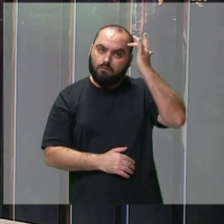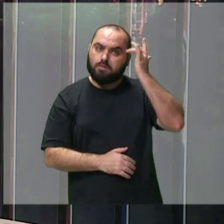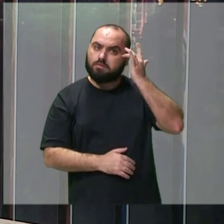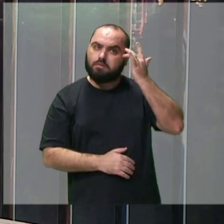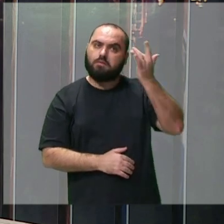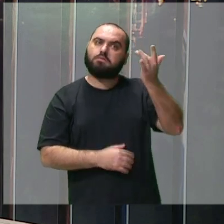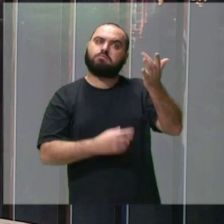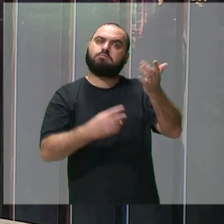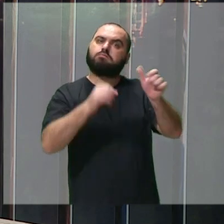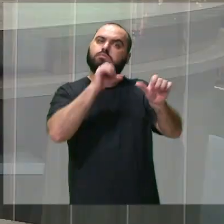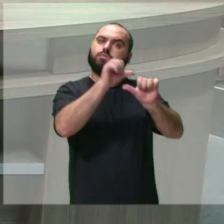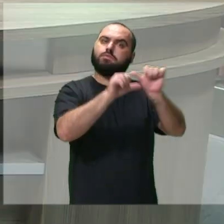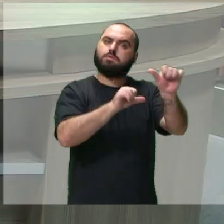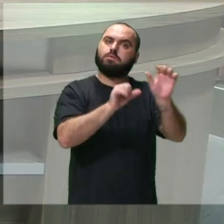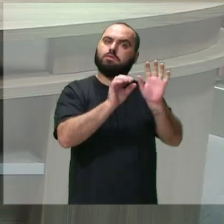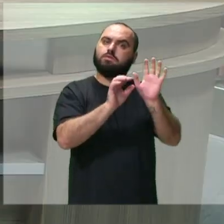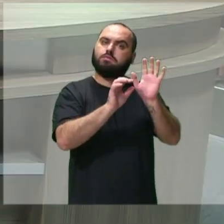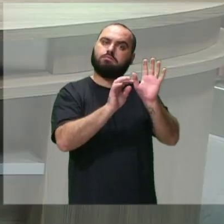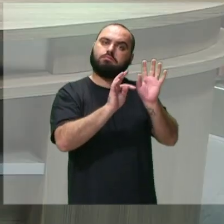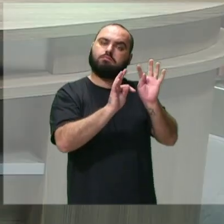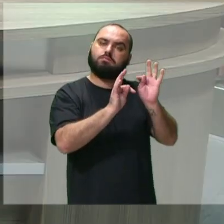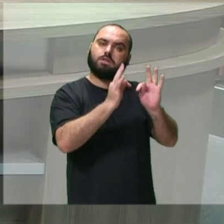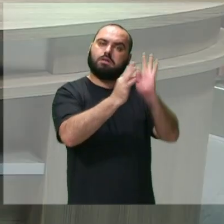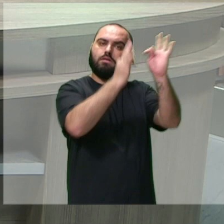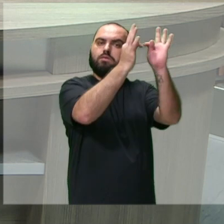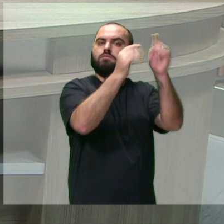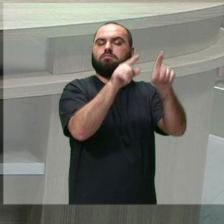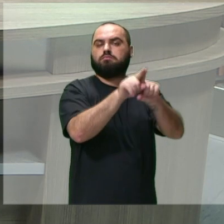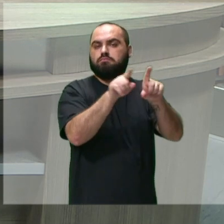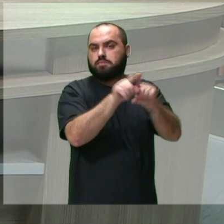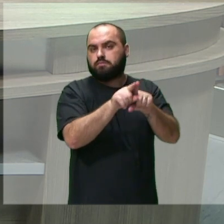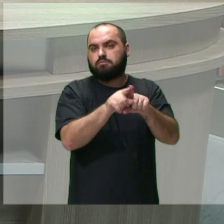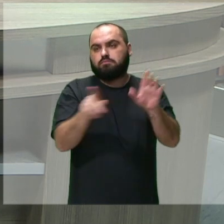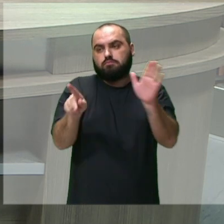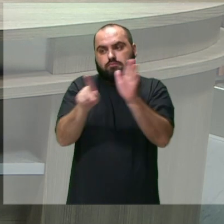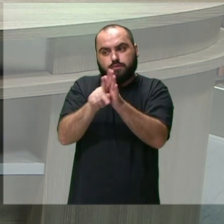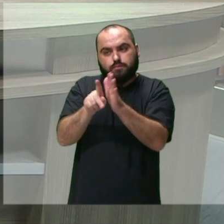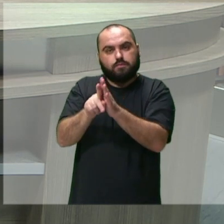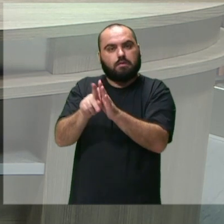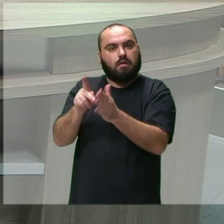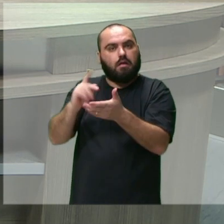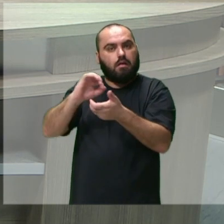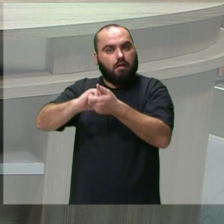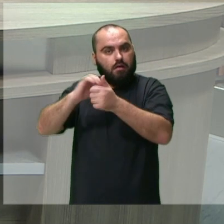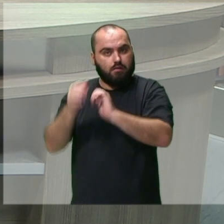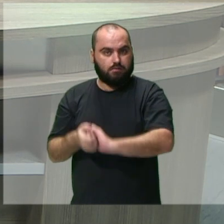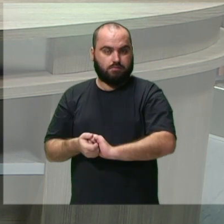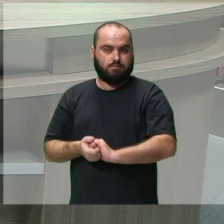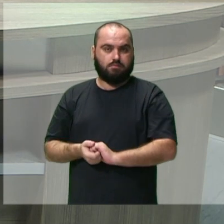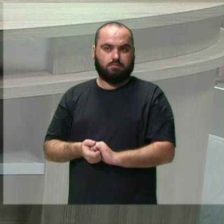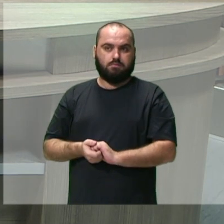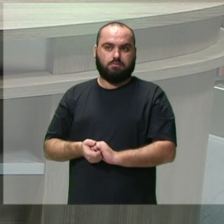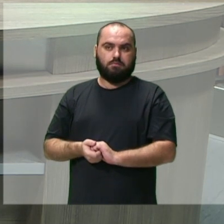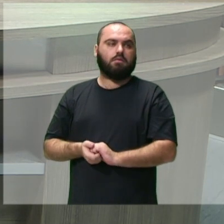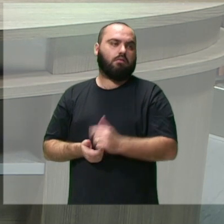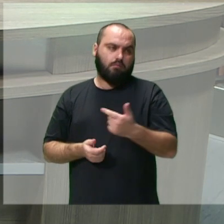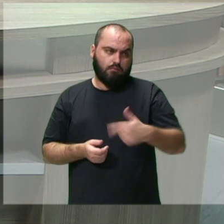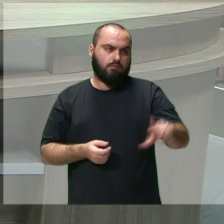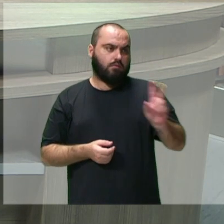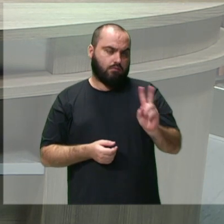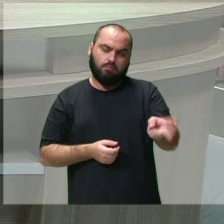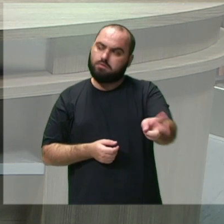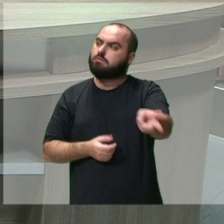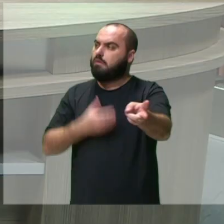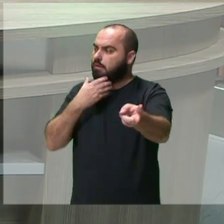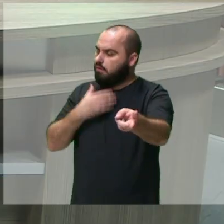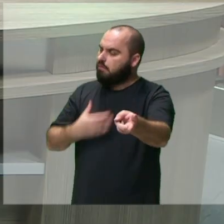tecnológicas e de técnicas também aplicadas à arte, Elas vão continuar acontecendo. Vão continuar